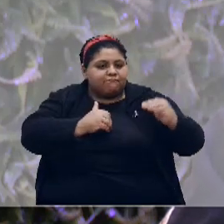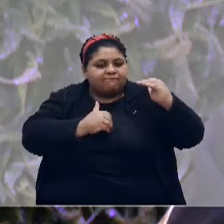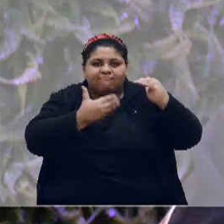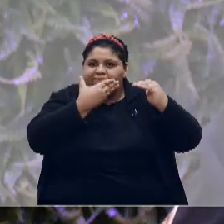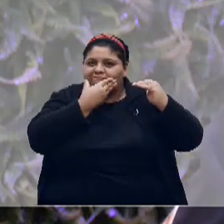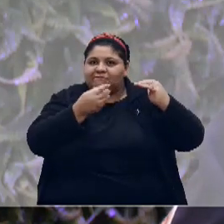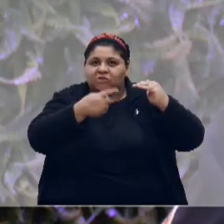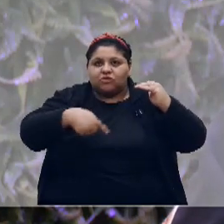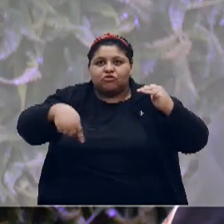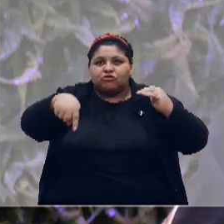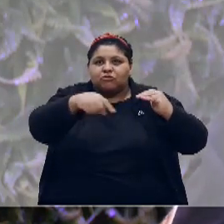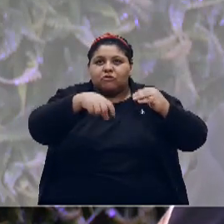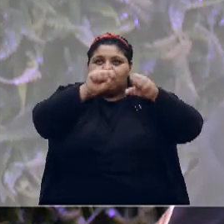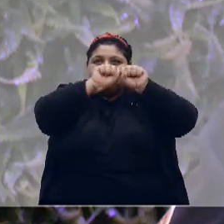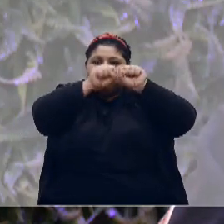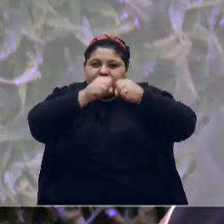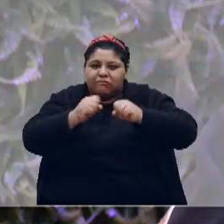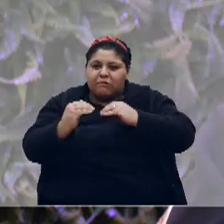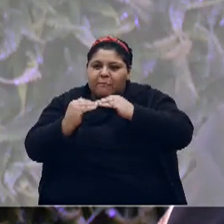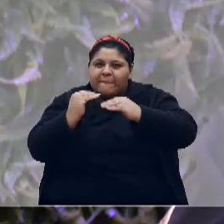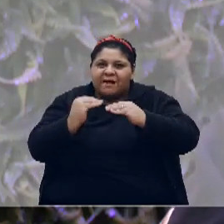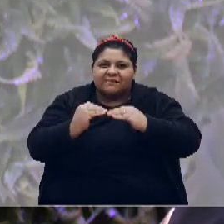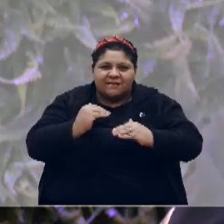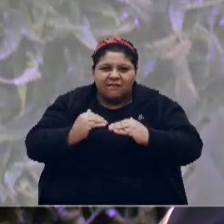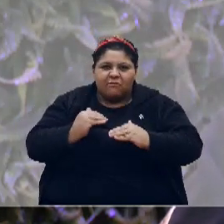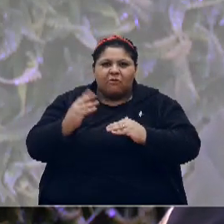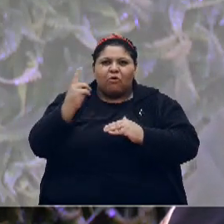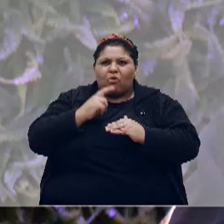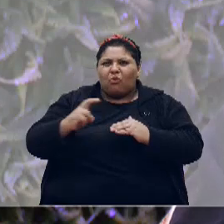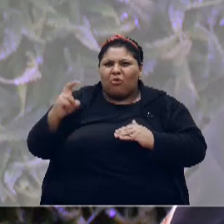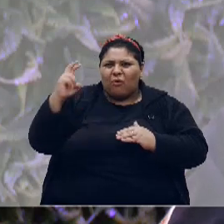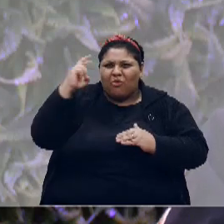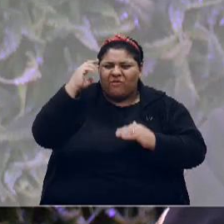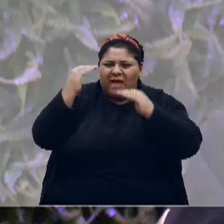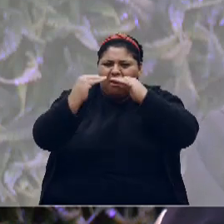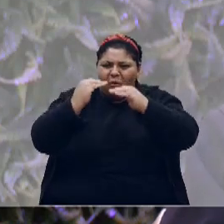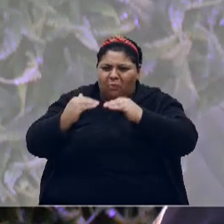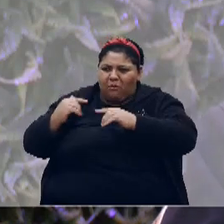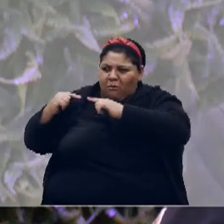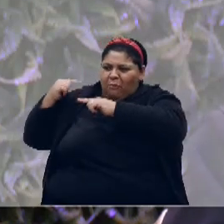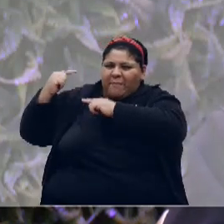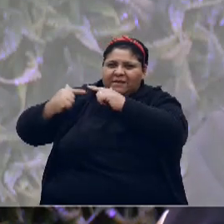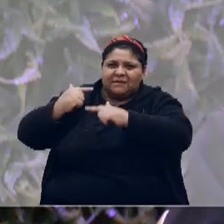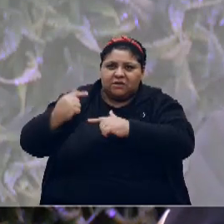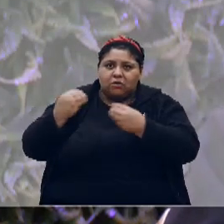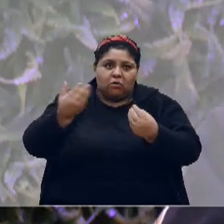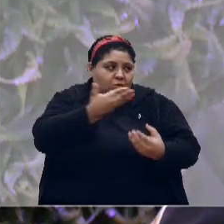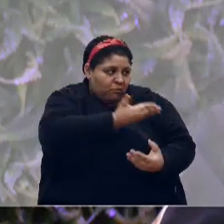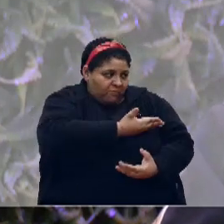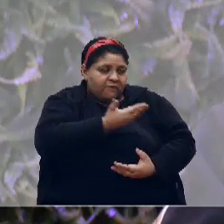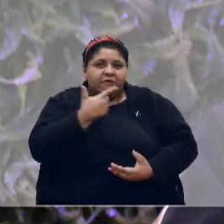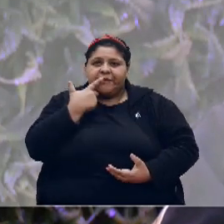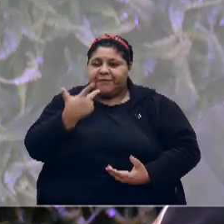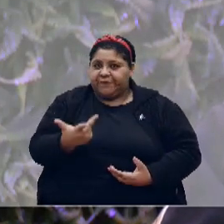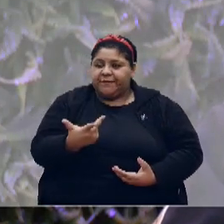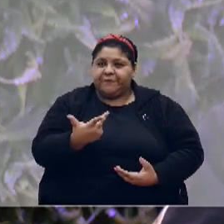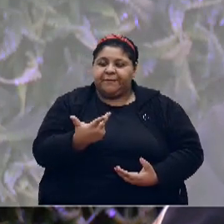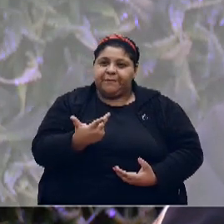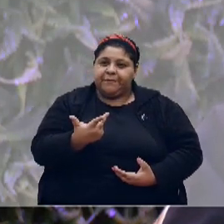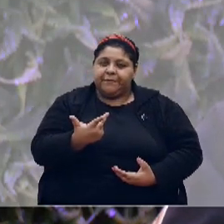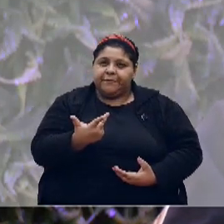nós estamos quebrando esse padrão cultural, esse padrão tradicional, né? Como a colega disse,